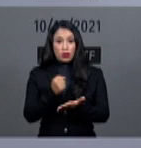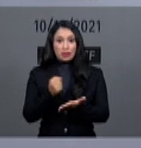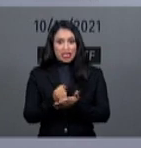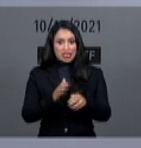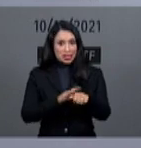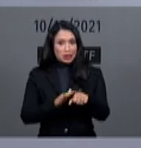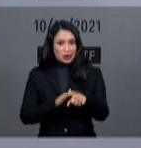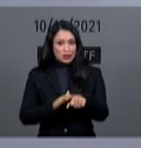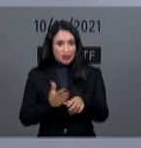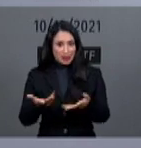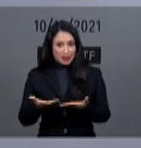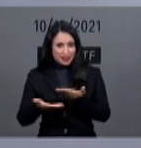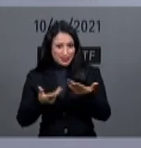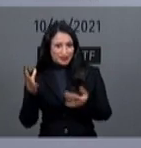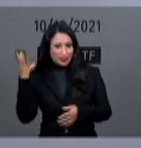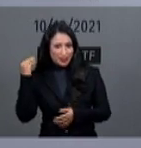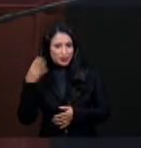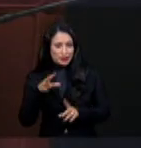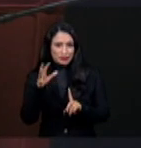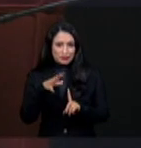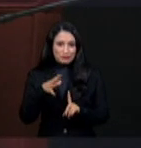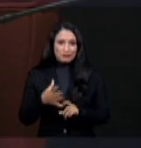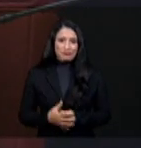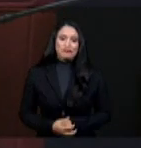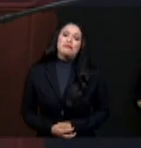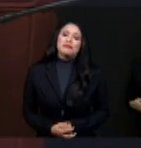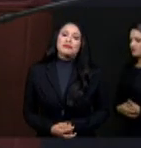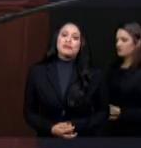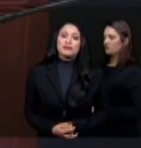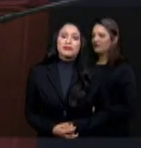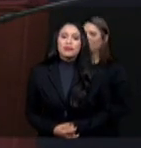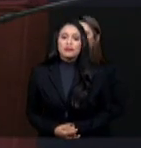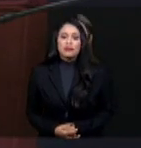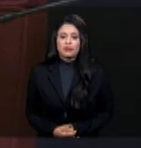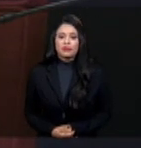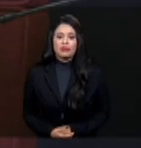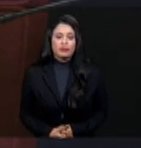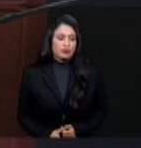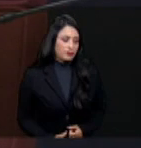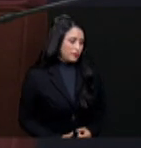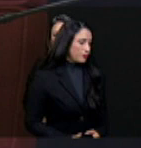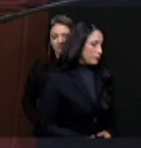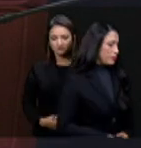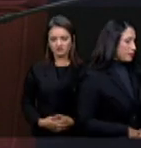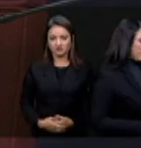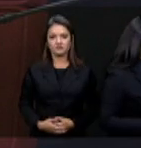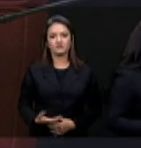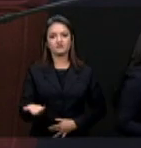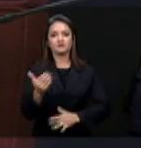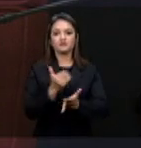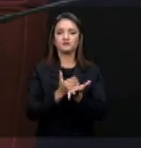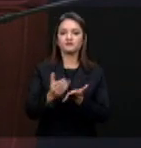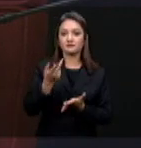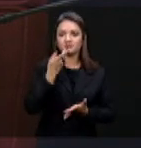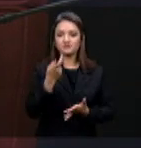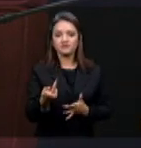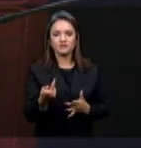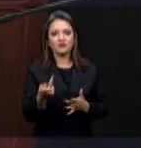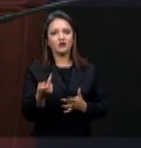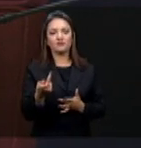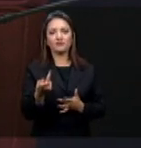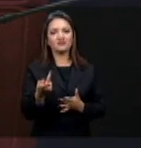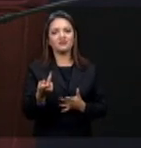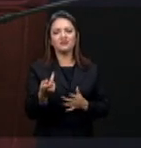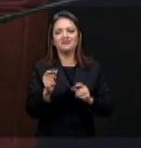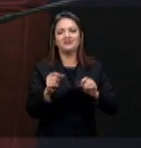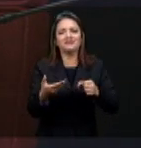prosa eu queria começar a minha fala dizendo de uma nesse uma um princípio foi anunciado por Aristóteles que eu acho uma